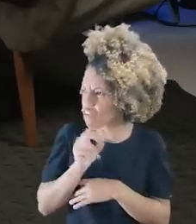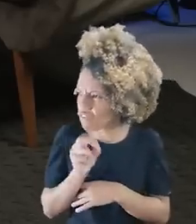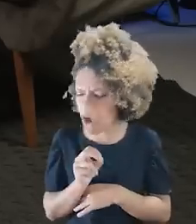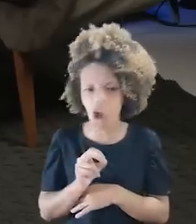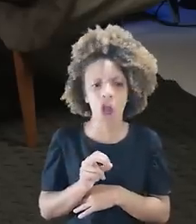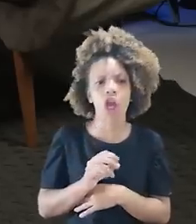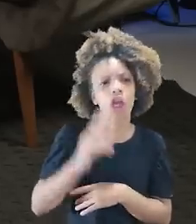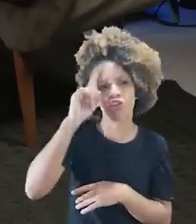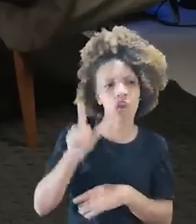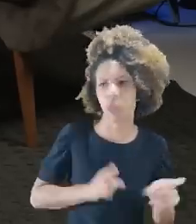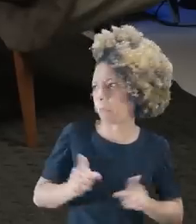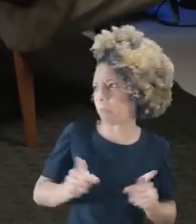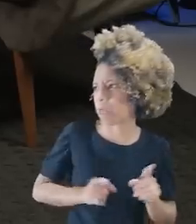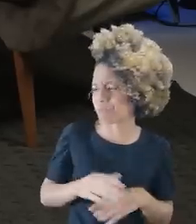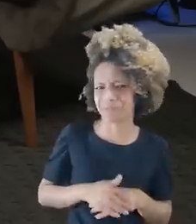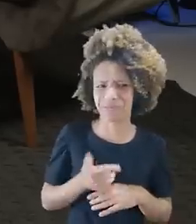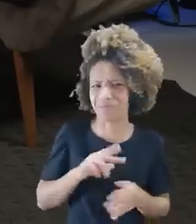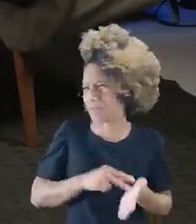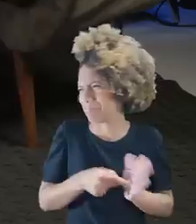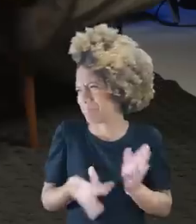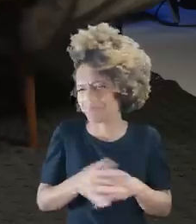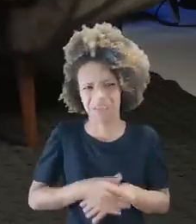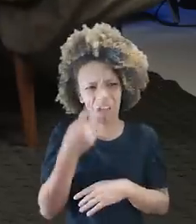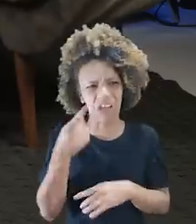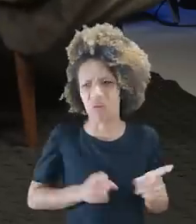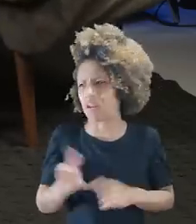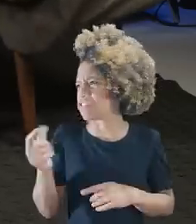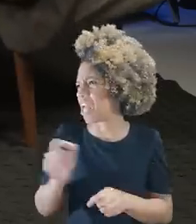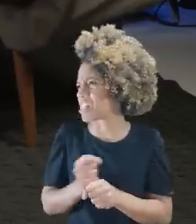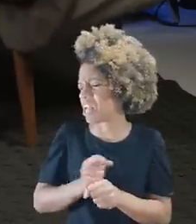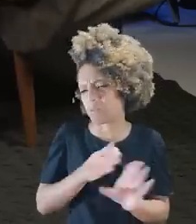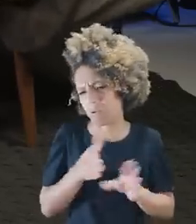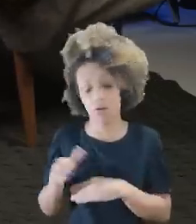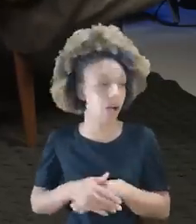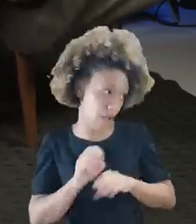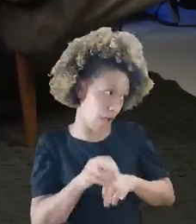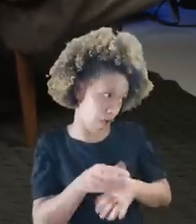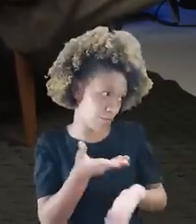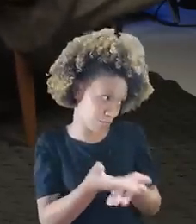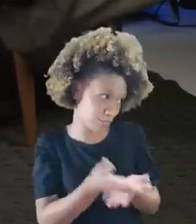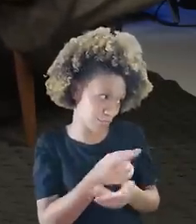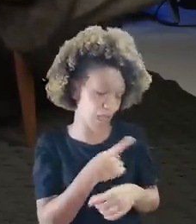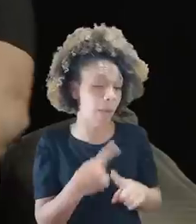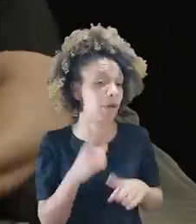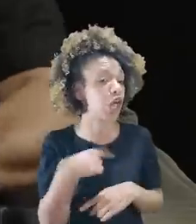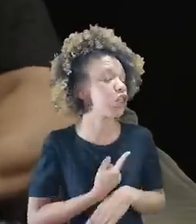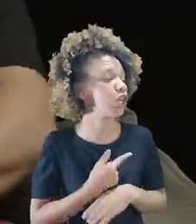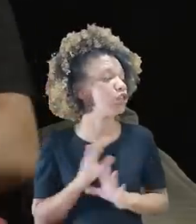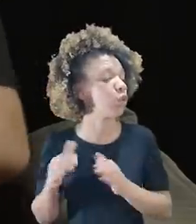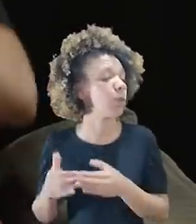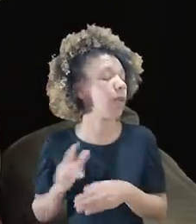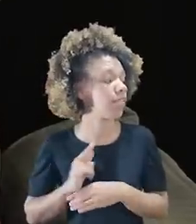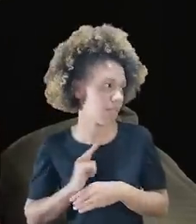que po tá assistindo tá rindo gostando mas tem gente eu inclusive que tá chorando Não não é chorando mas observando e falando assim cara mas faz muito sentido